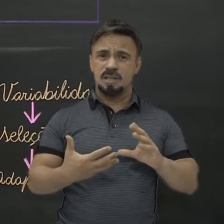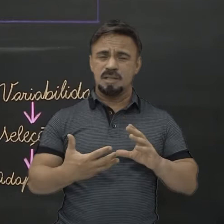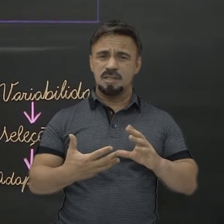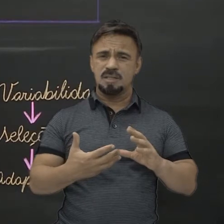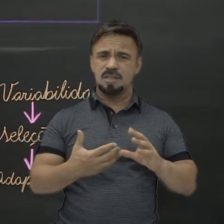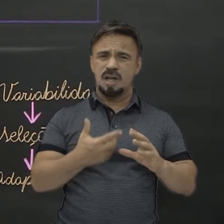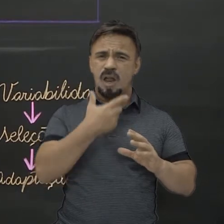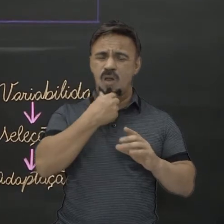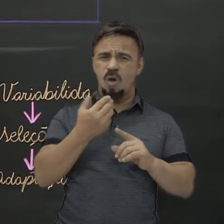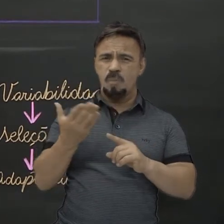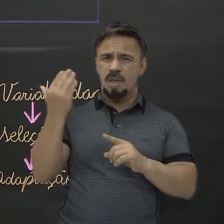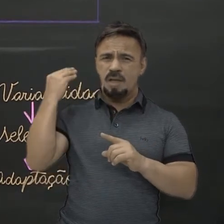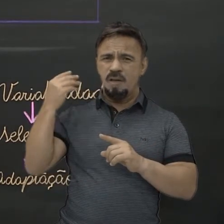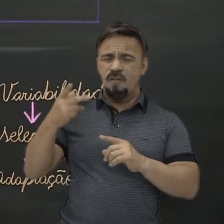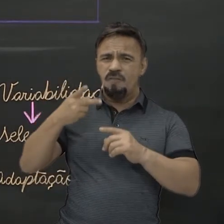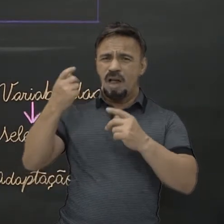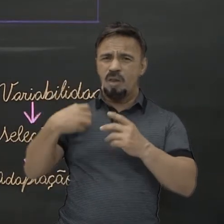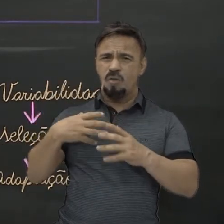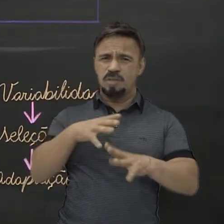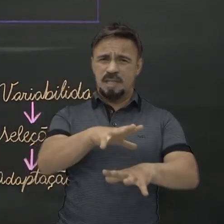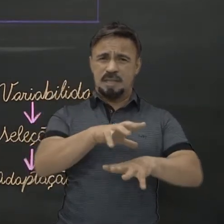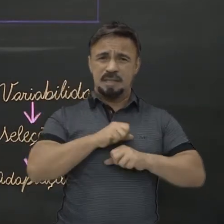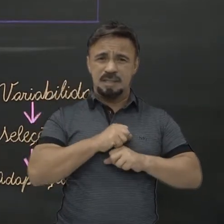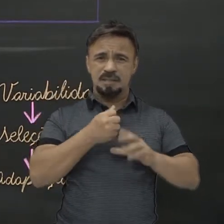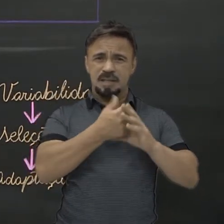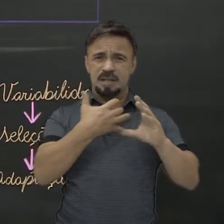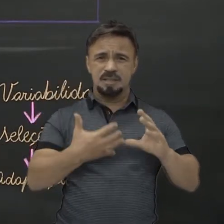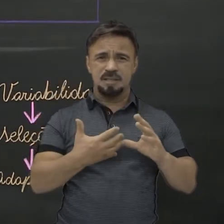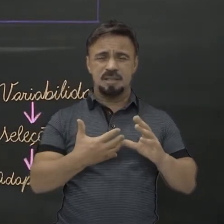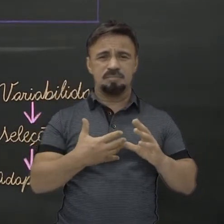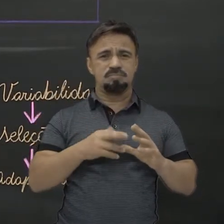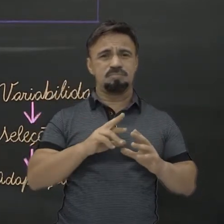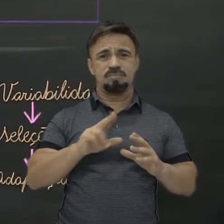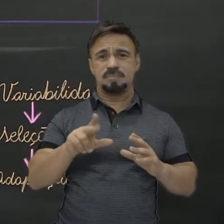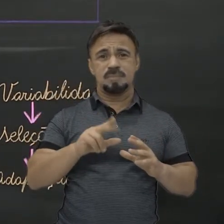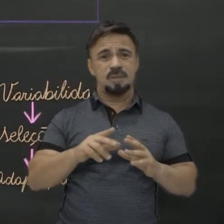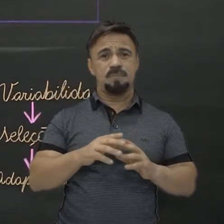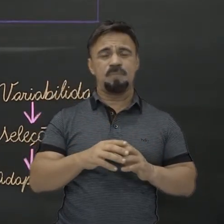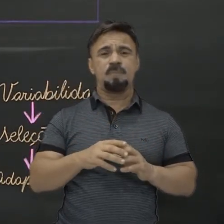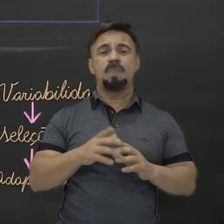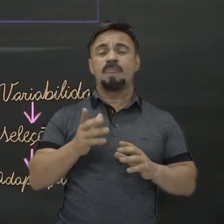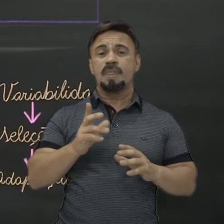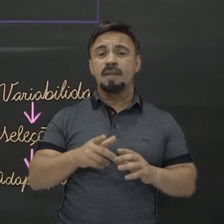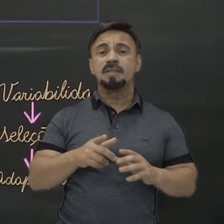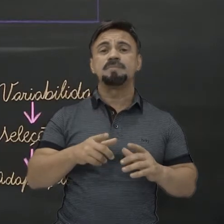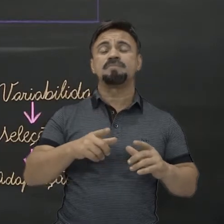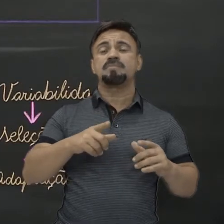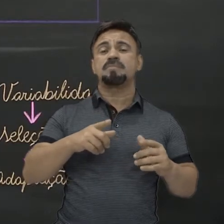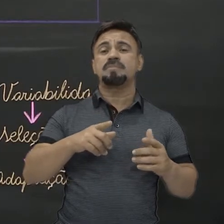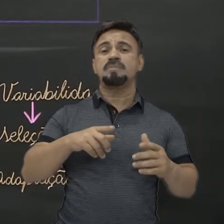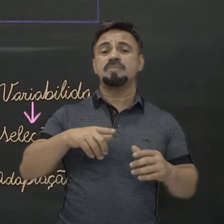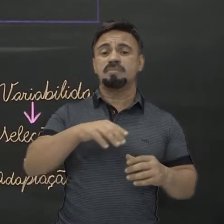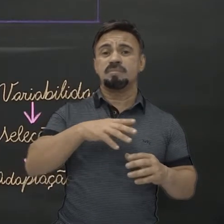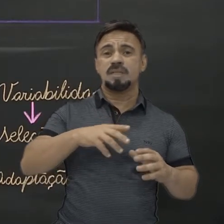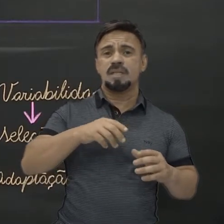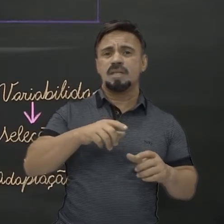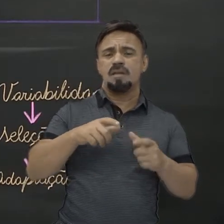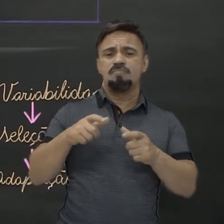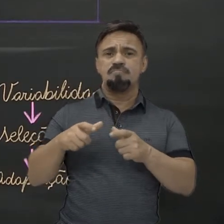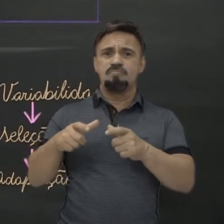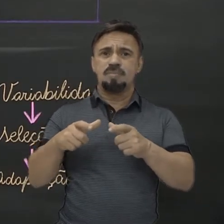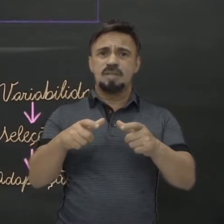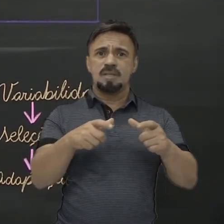Lamarck dizia, você adquiriu, não. Essa seleção, ela vai ser a partir de